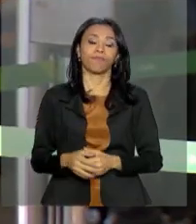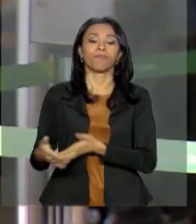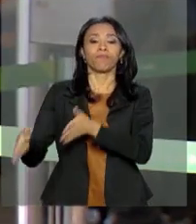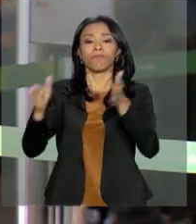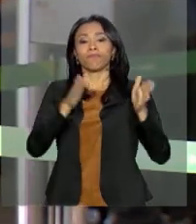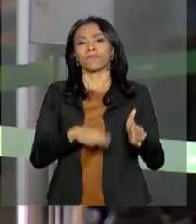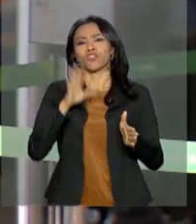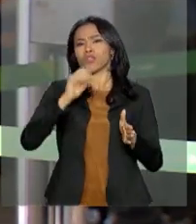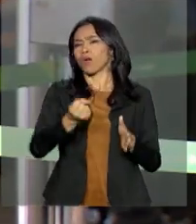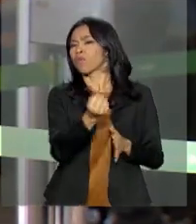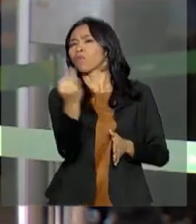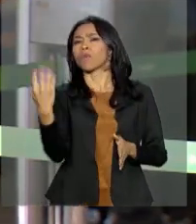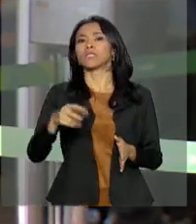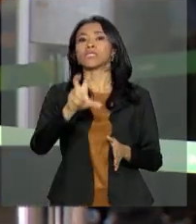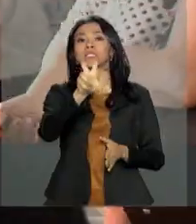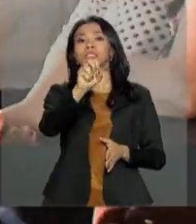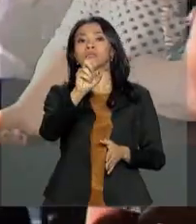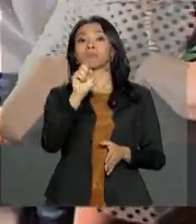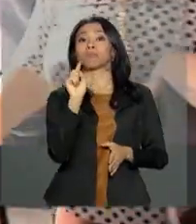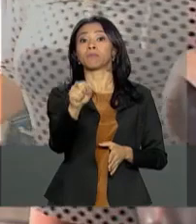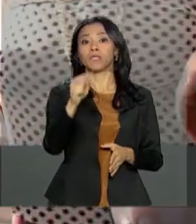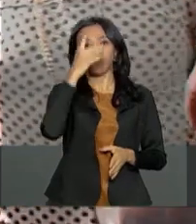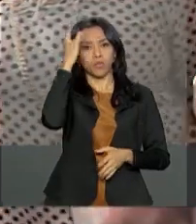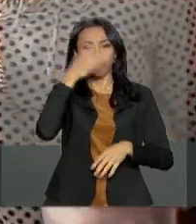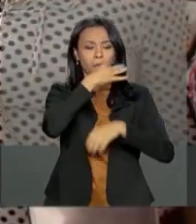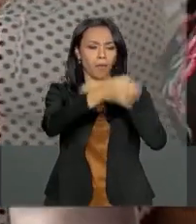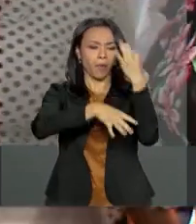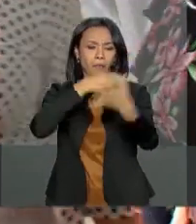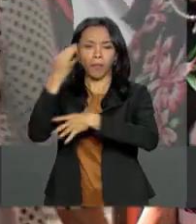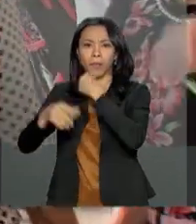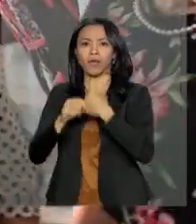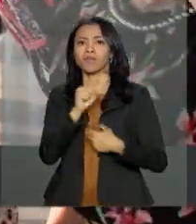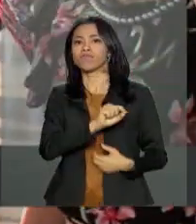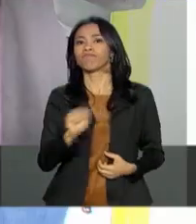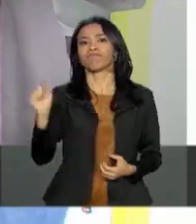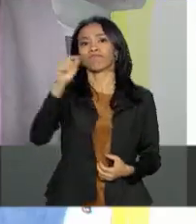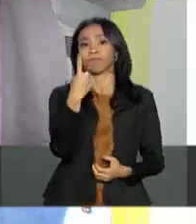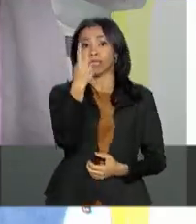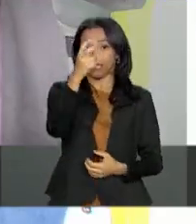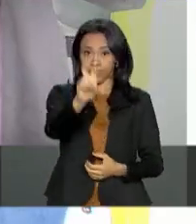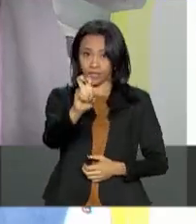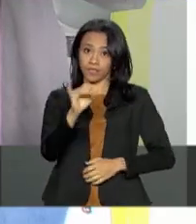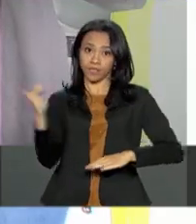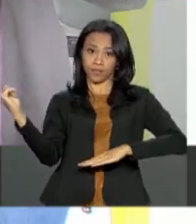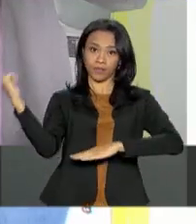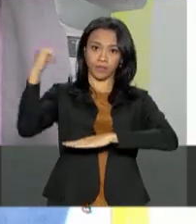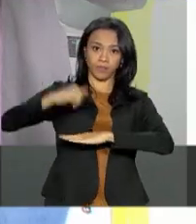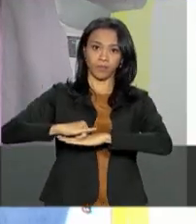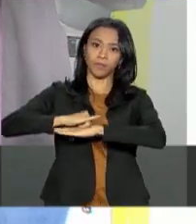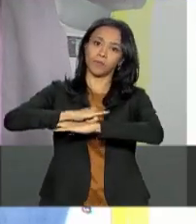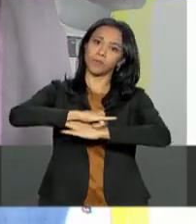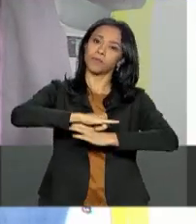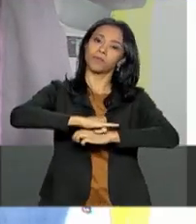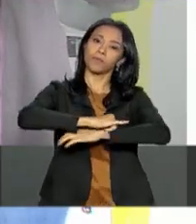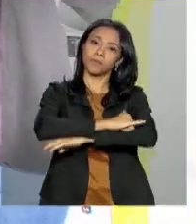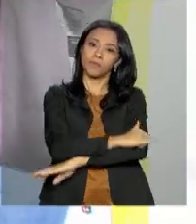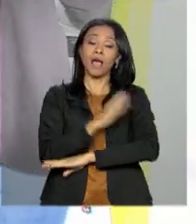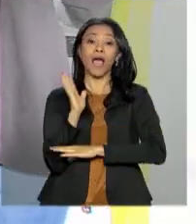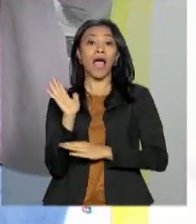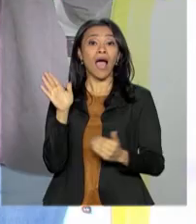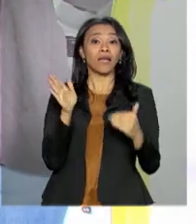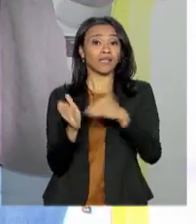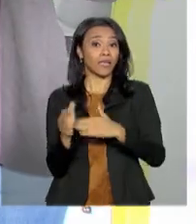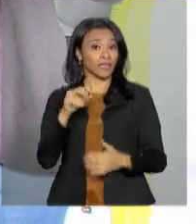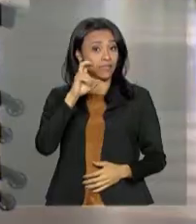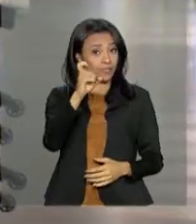ouvidas mais de 50 mil pessoas ninguém de aeroportos brasileiros entre os aeroportos que recebem até cinco milhões de passageiros